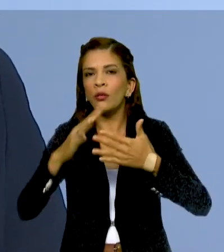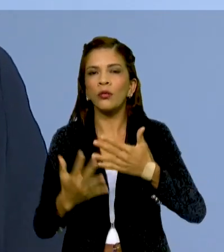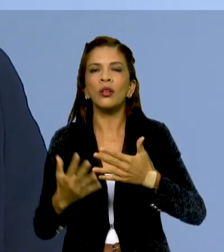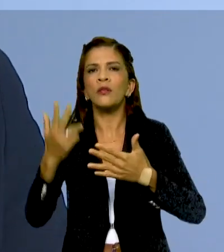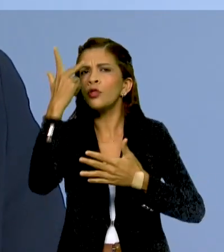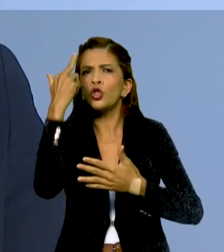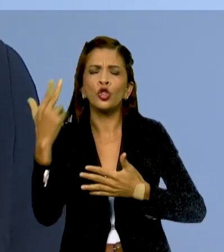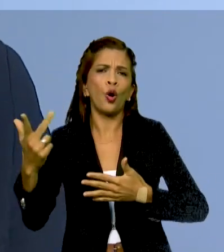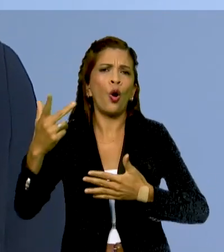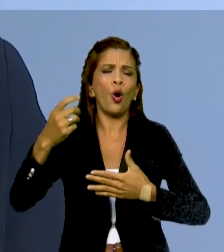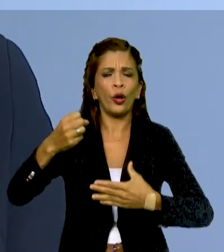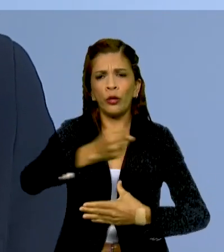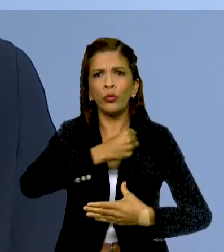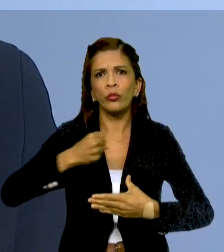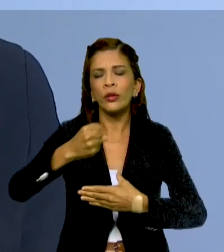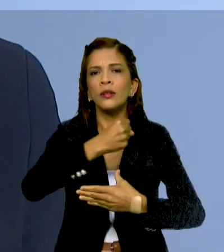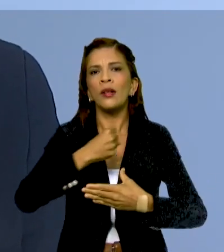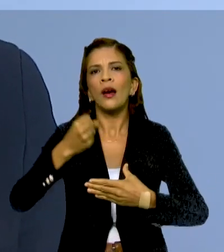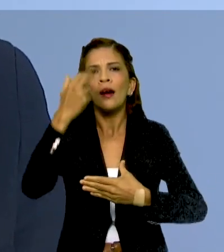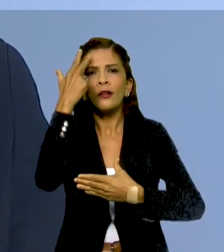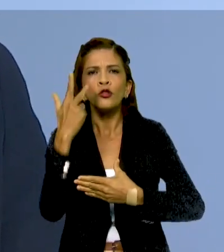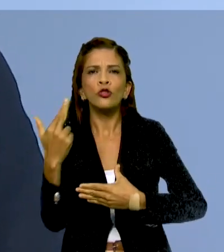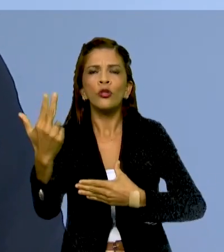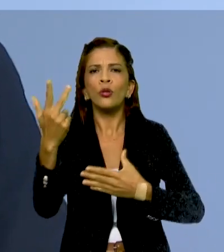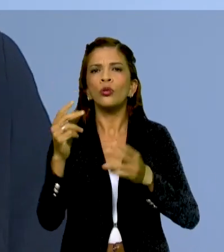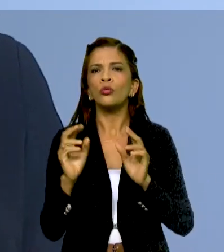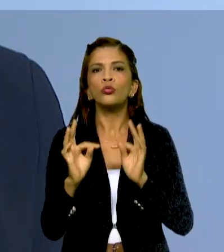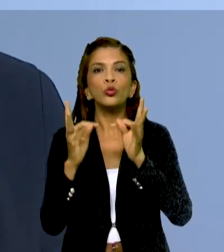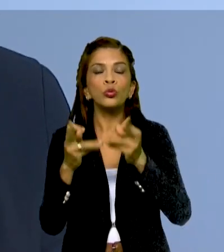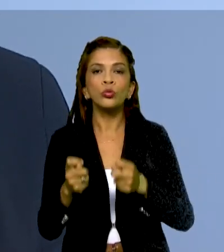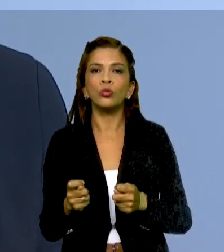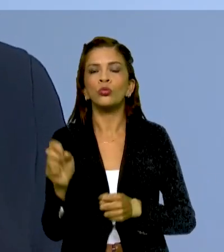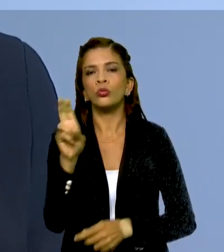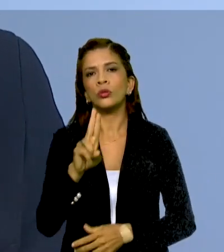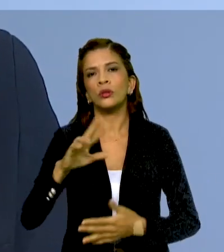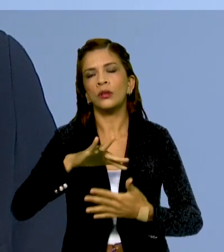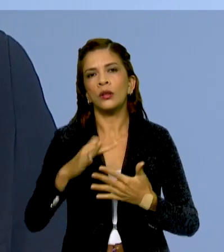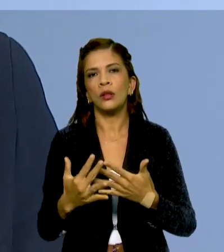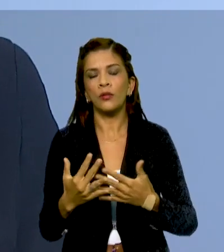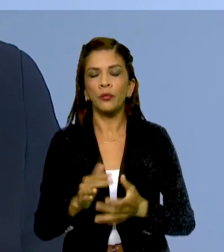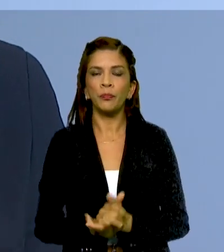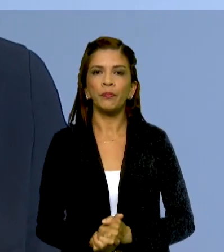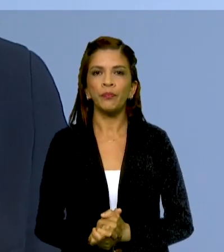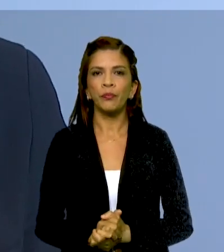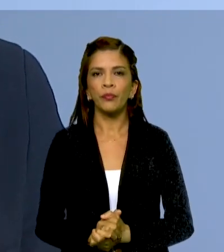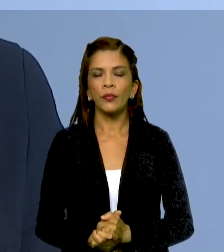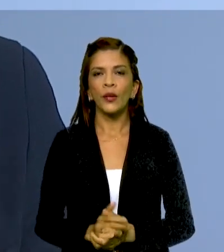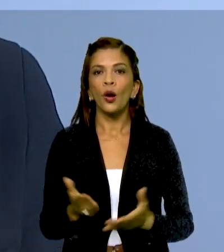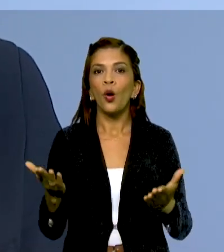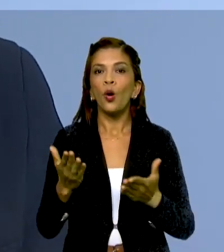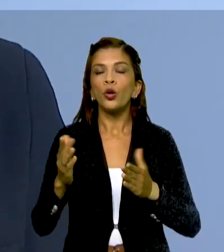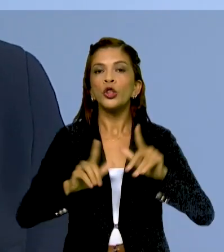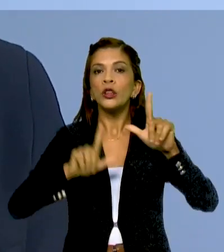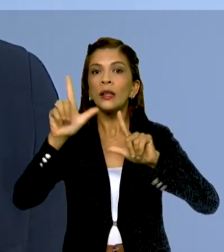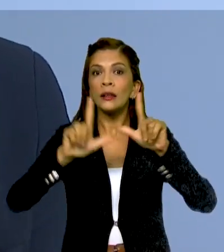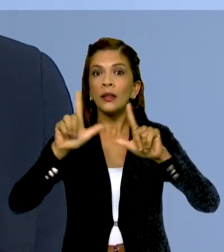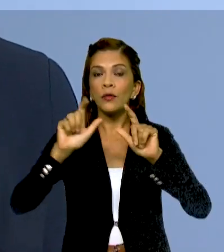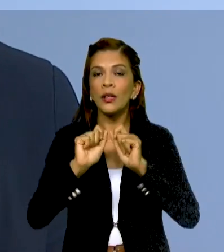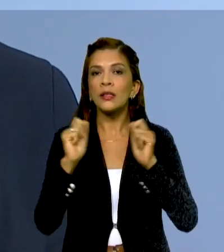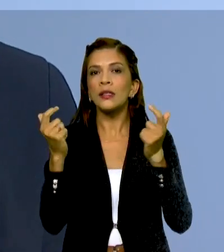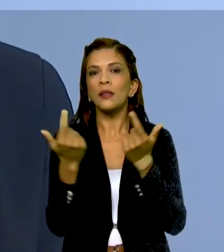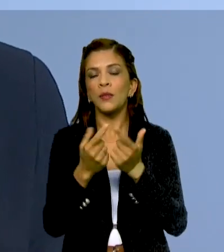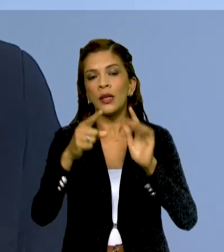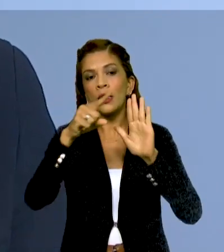e várias outras coisas ali dentro, tudo em língua de sinais. Aqui na TV Assembleia hoje a gente conta com uma programação que tem